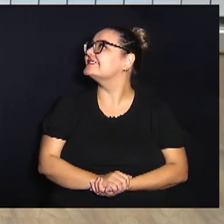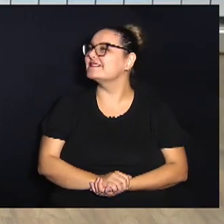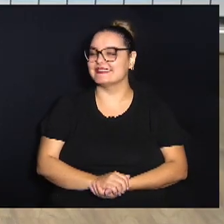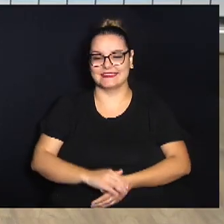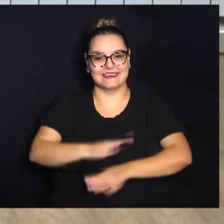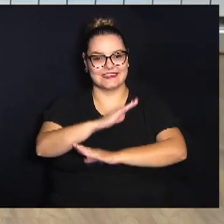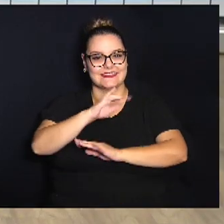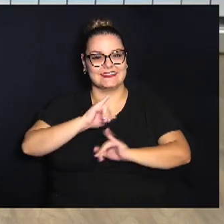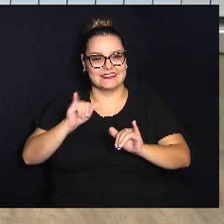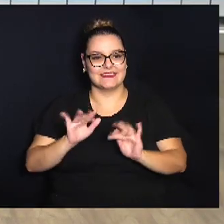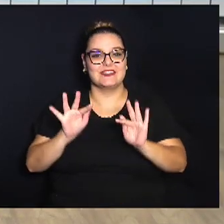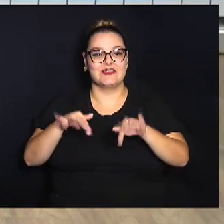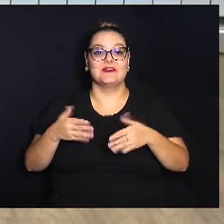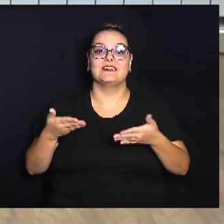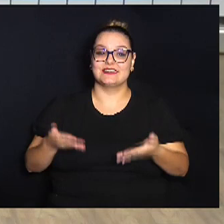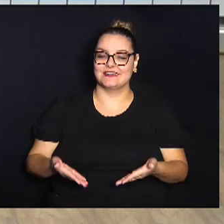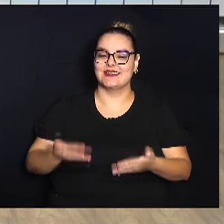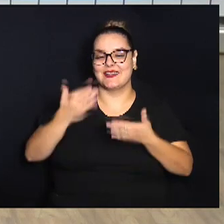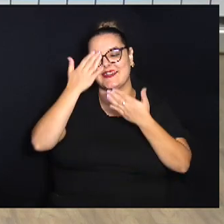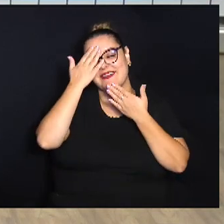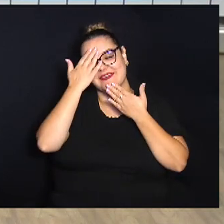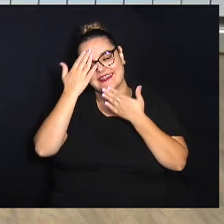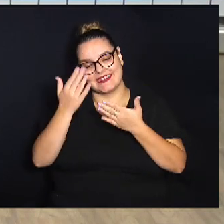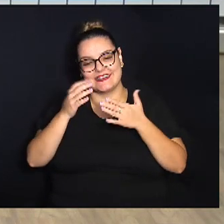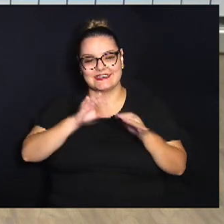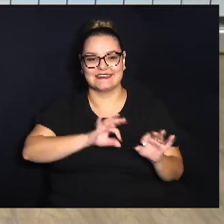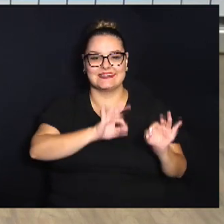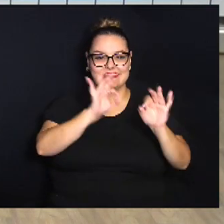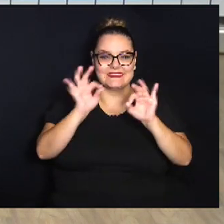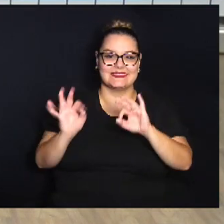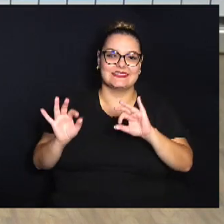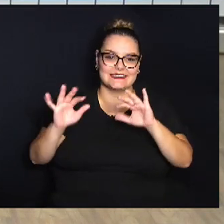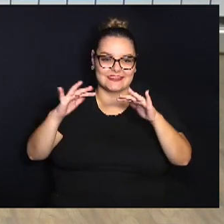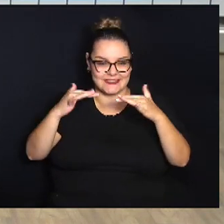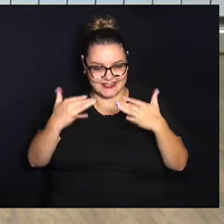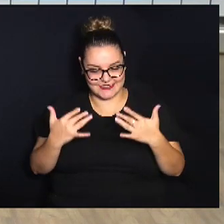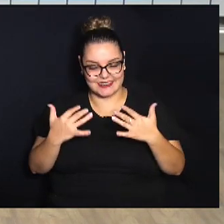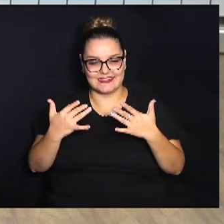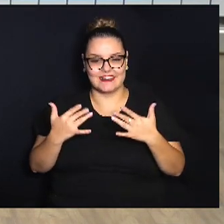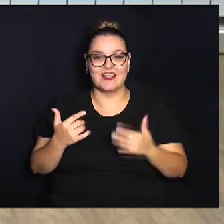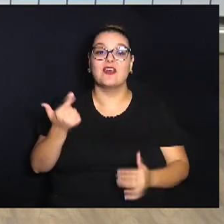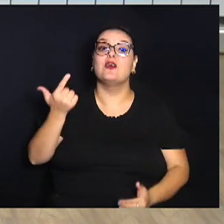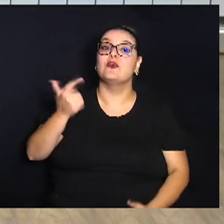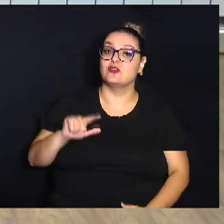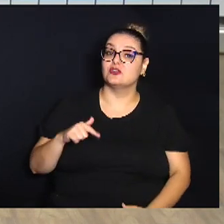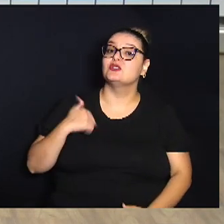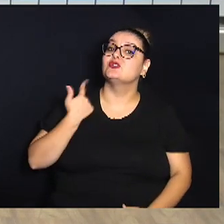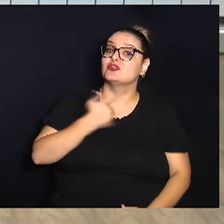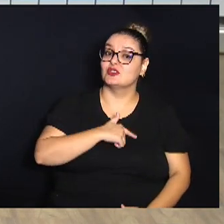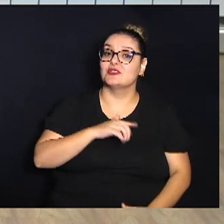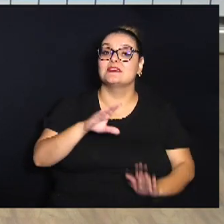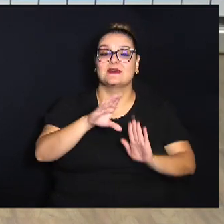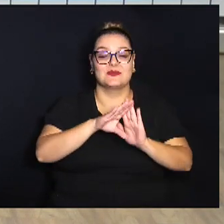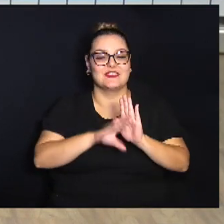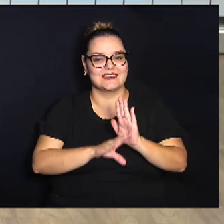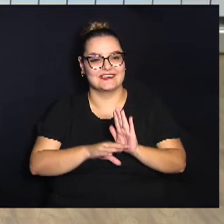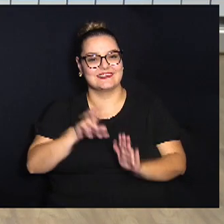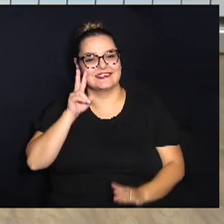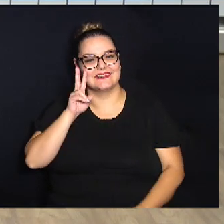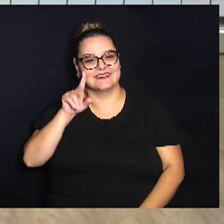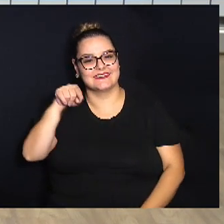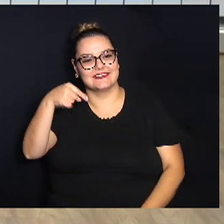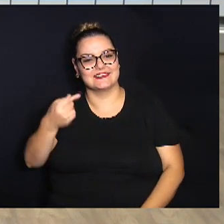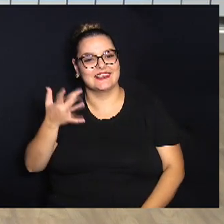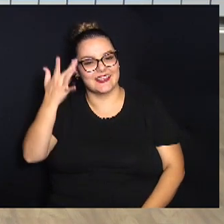Câmara Notícia fica por aqui. Muito obrigado pela sua companhia, pela sua audiência. Continue na nossa programação e